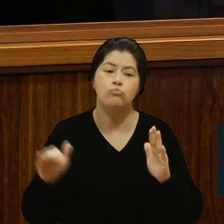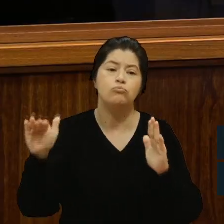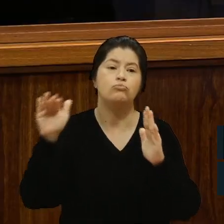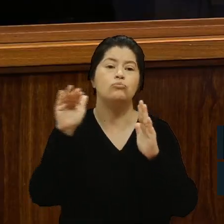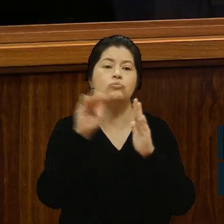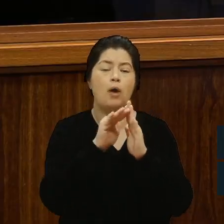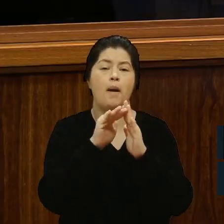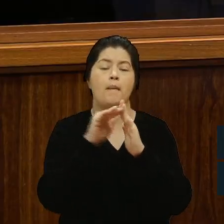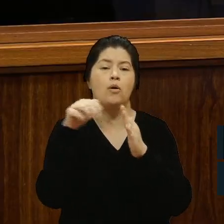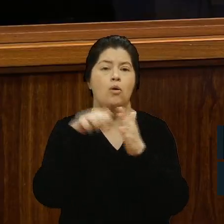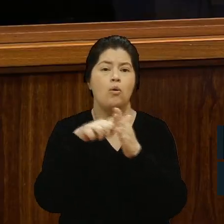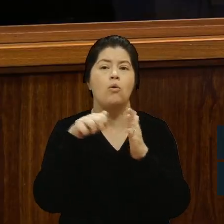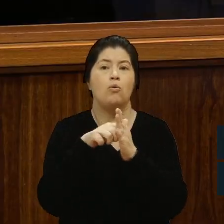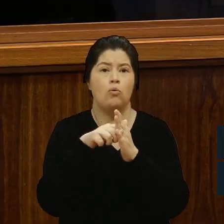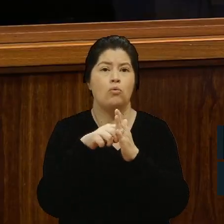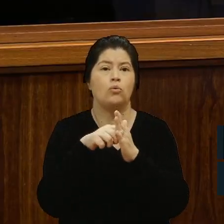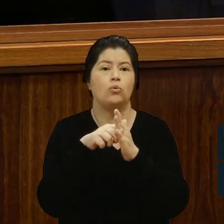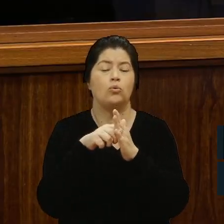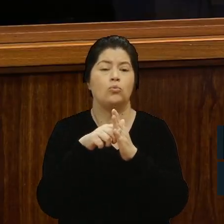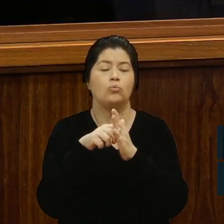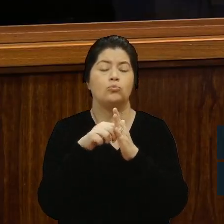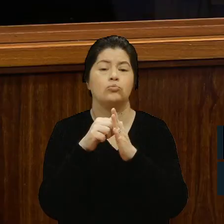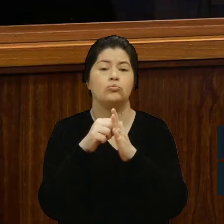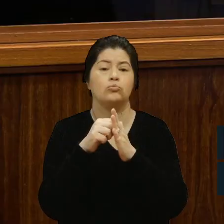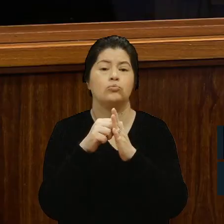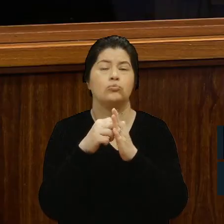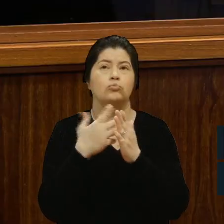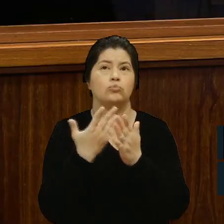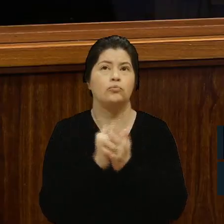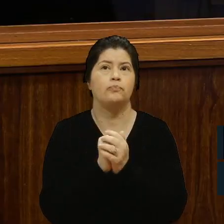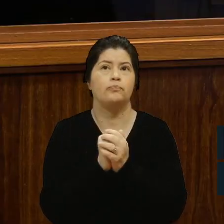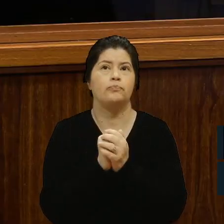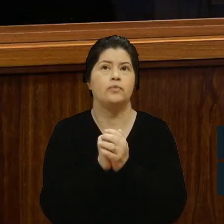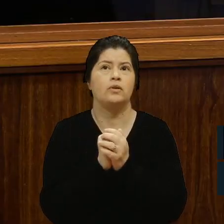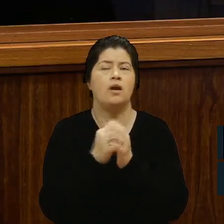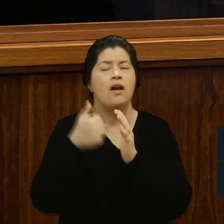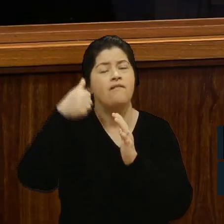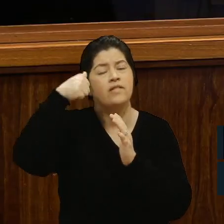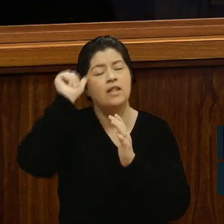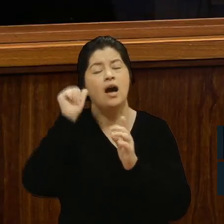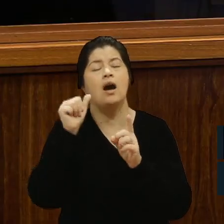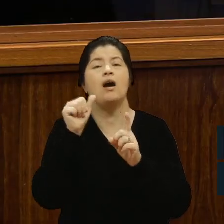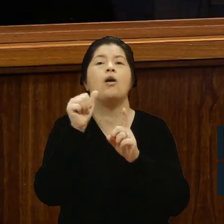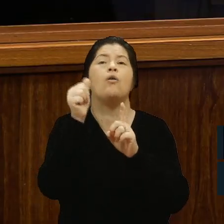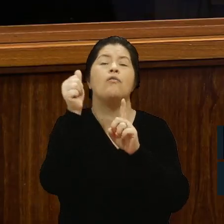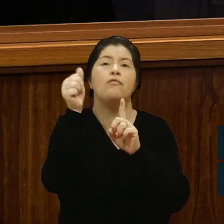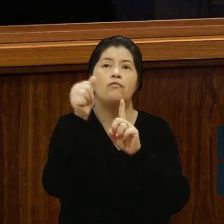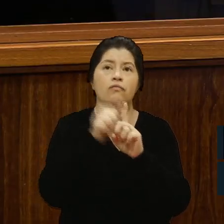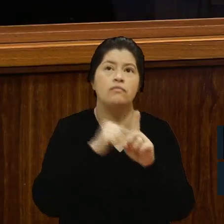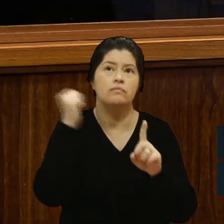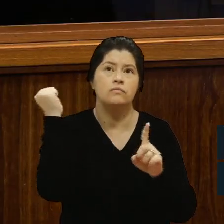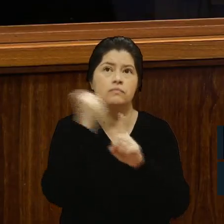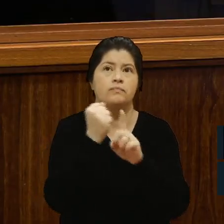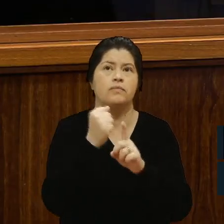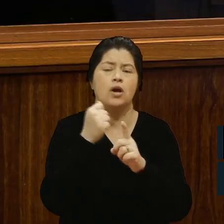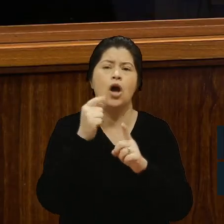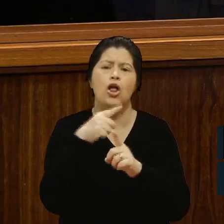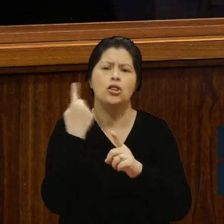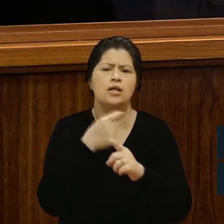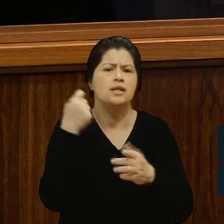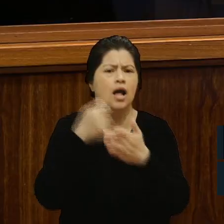pena simplesmente que vai evitar o feminicídio. E a nossa luta tem que